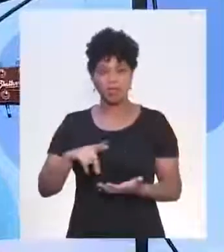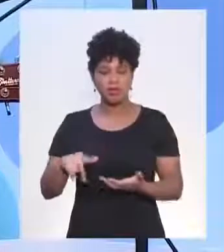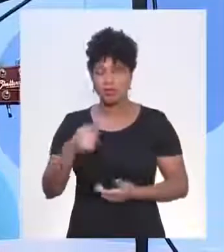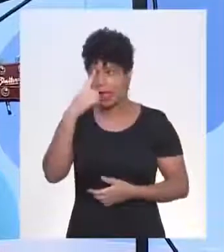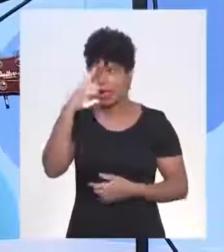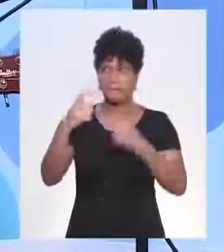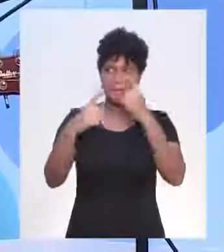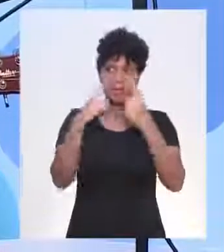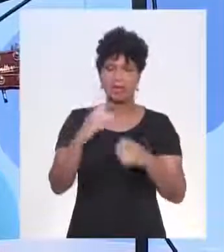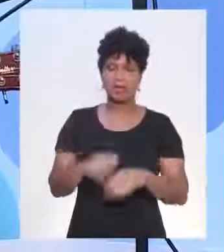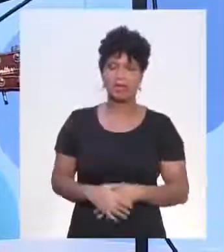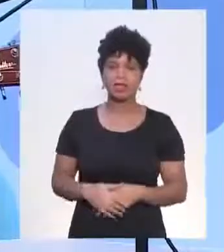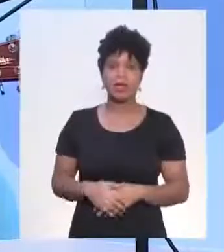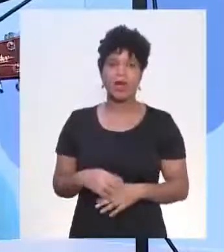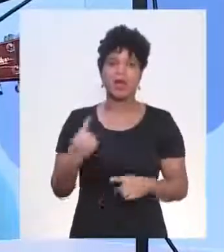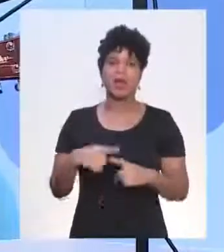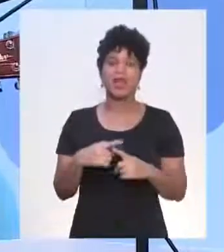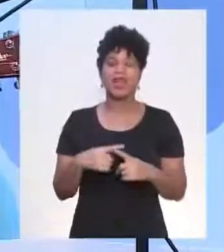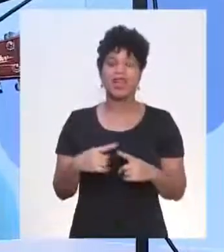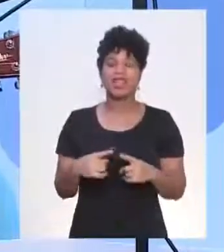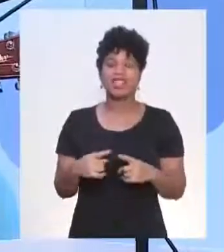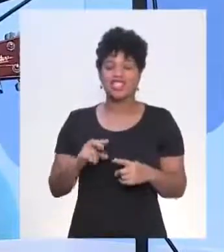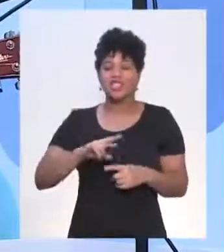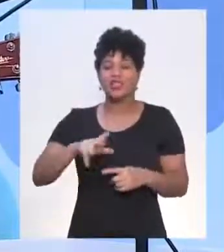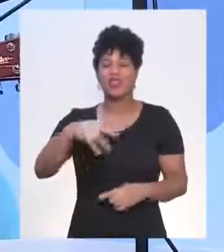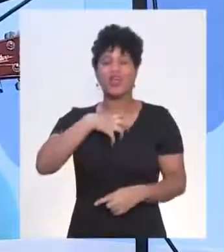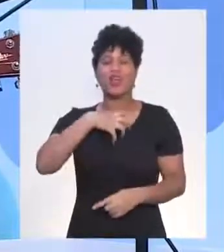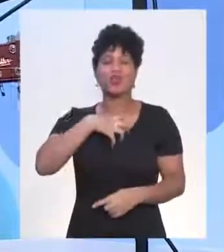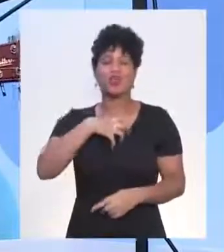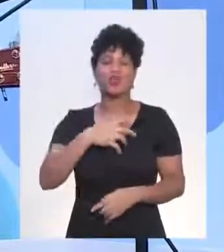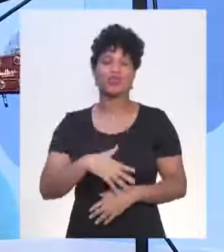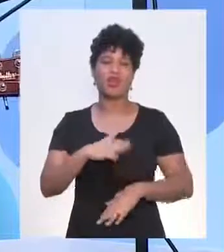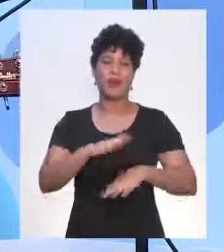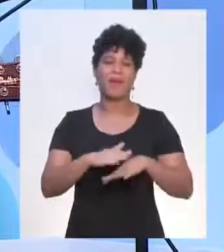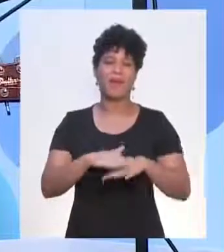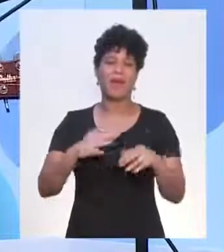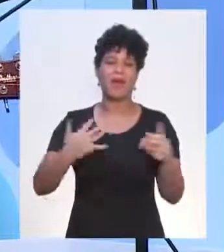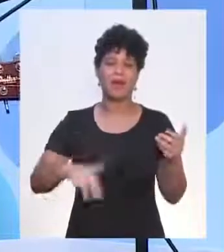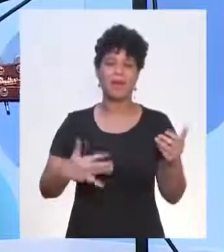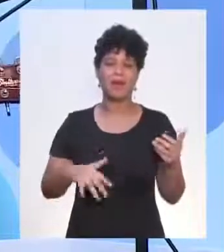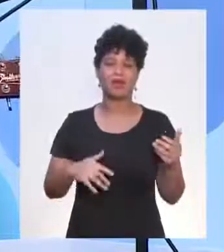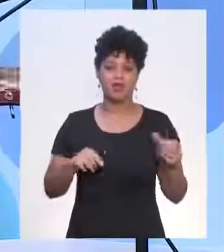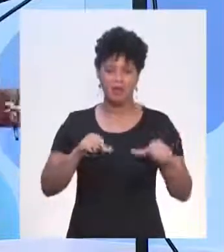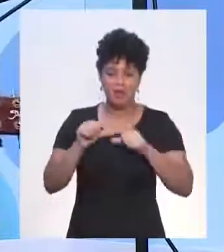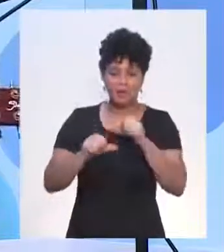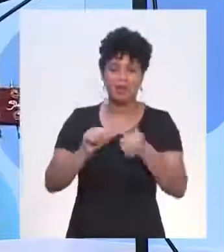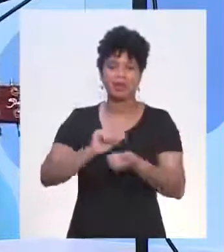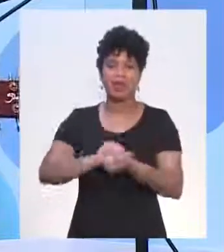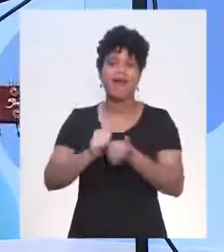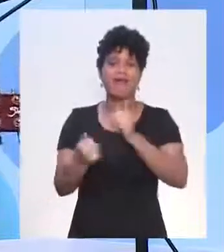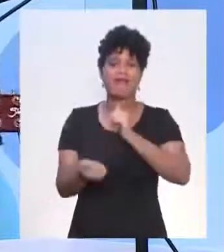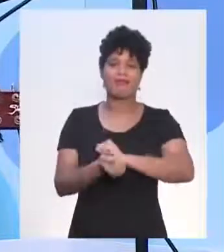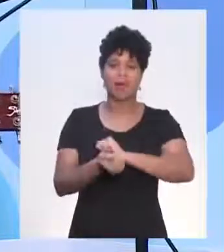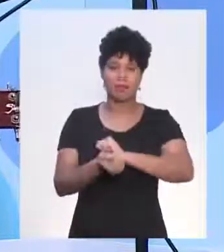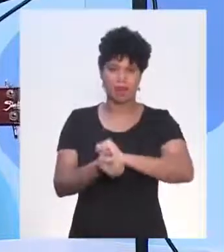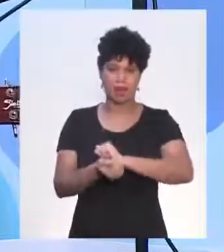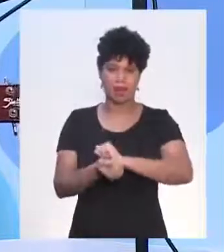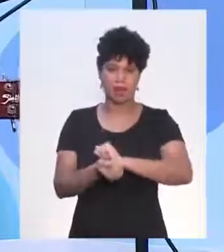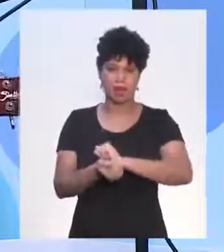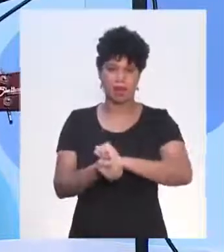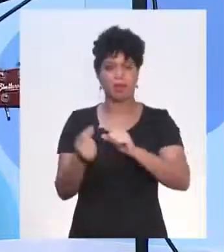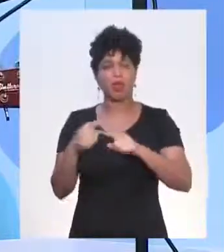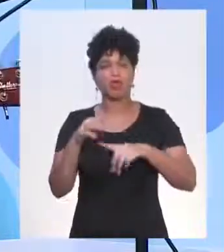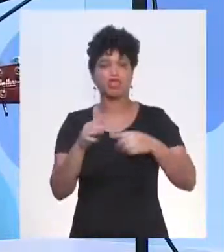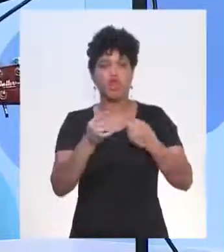criar um arranjo porque o jeito de tocar esses instrumentos é diferente então é uma transposição de uma música